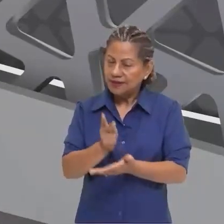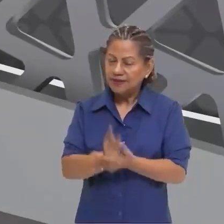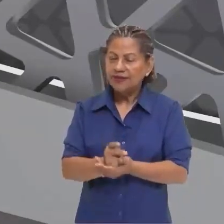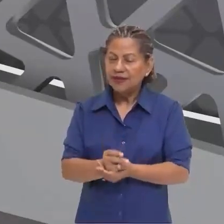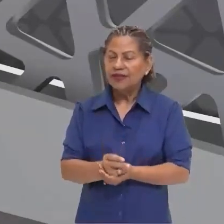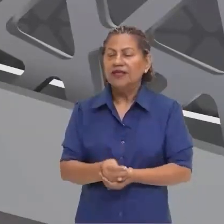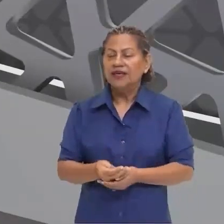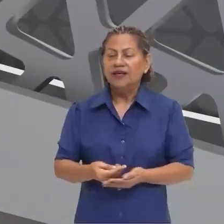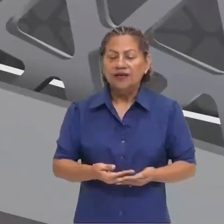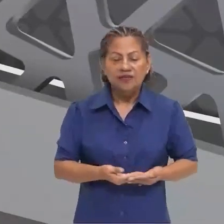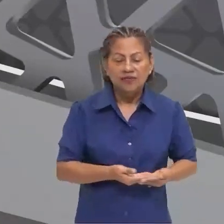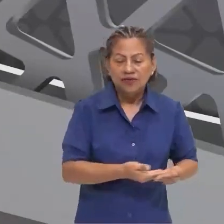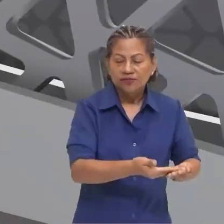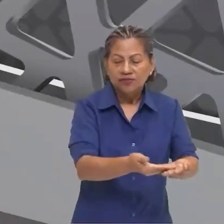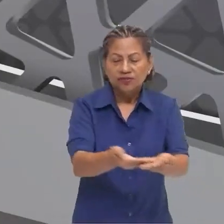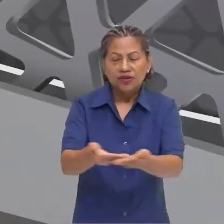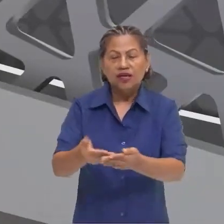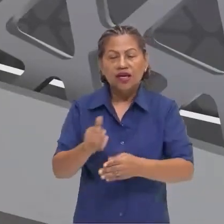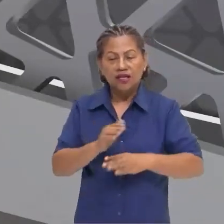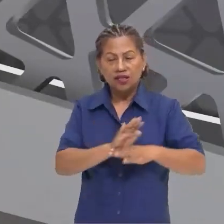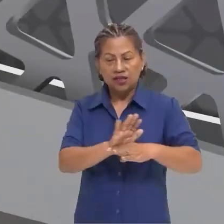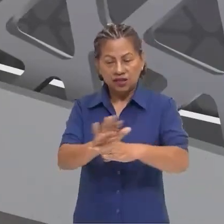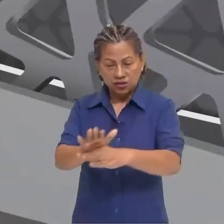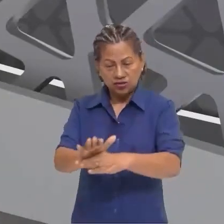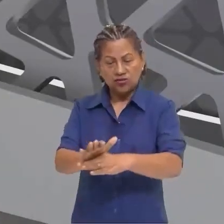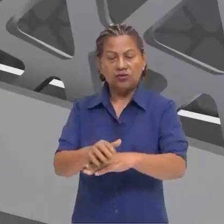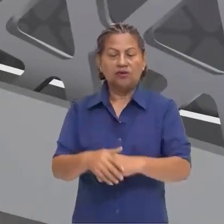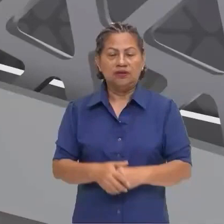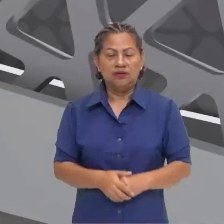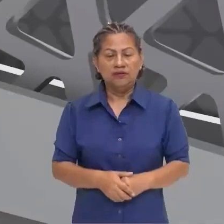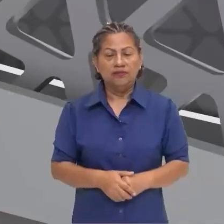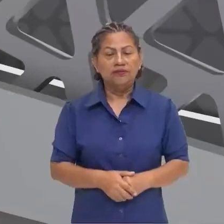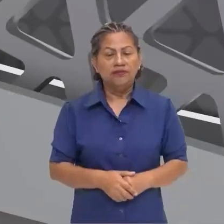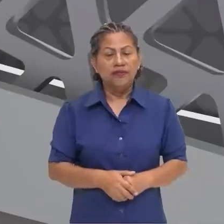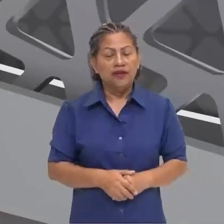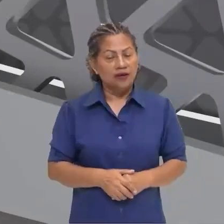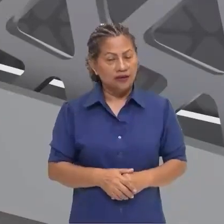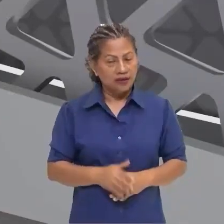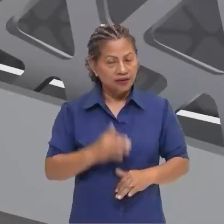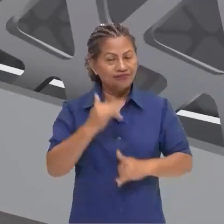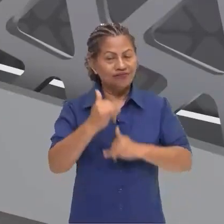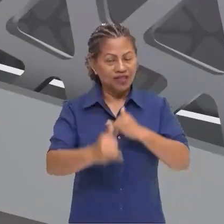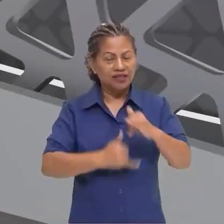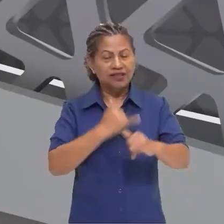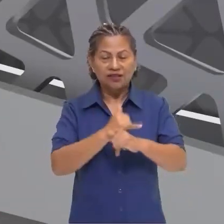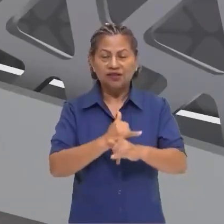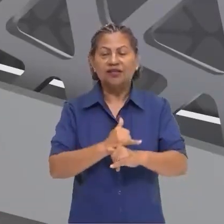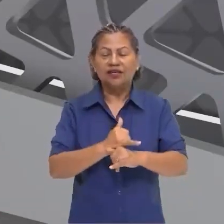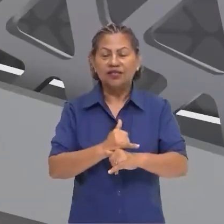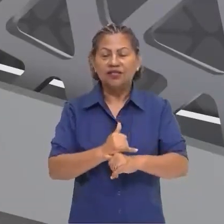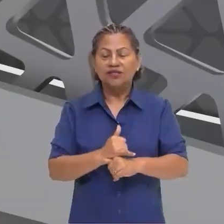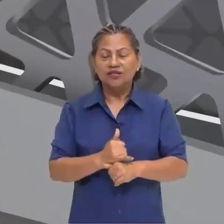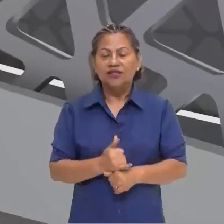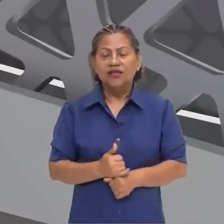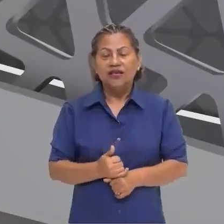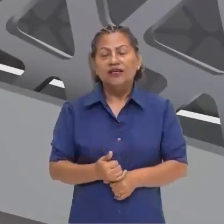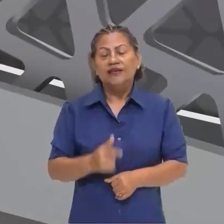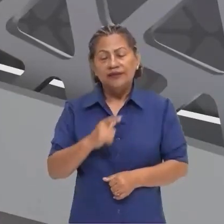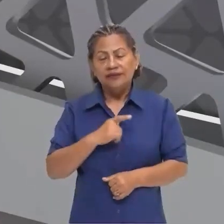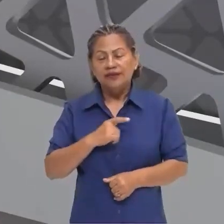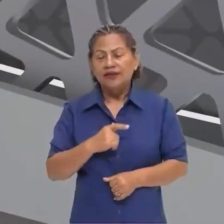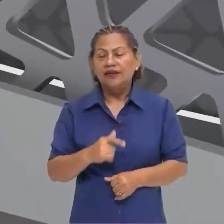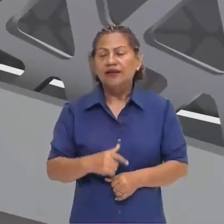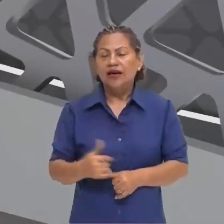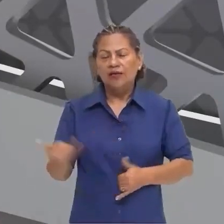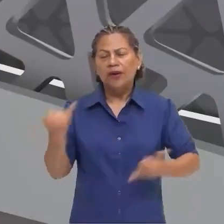procure conhecer e aproveite. A internet está cheia de boas informações. O problema é